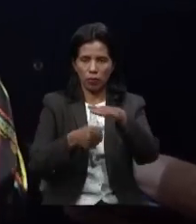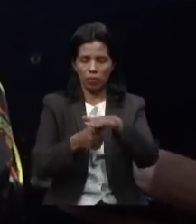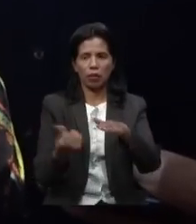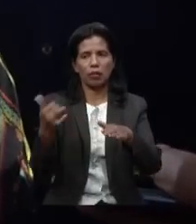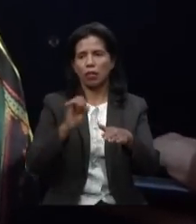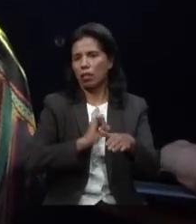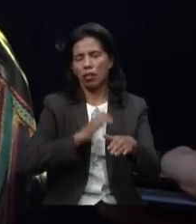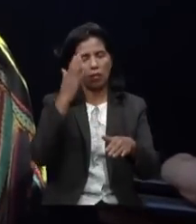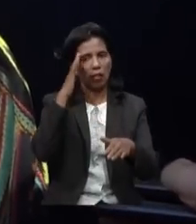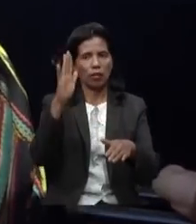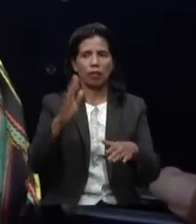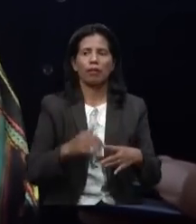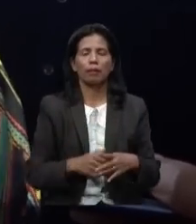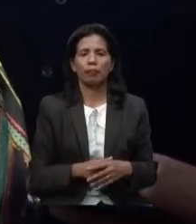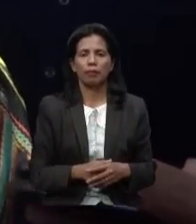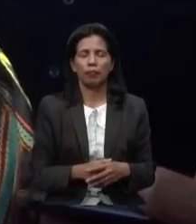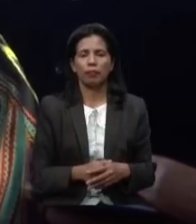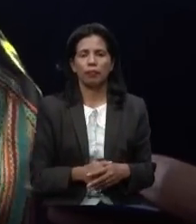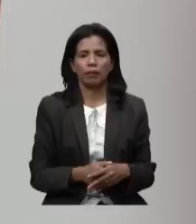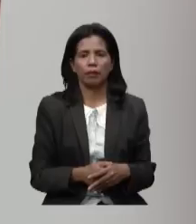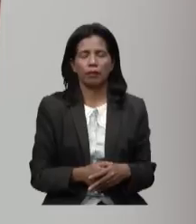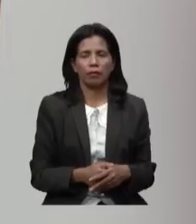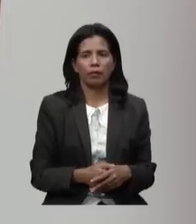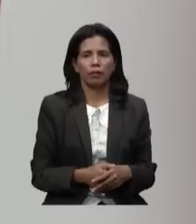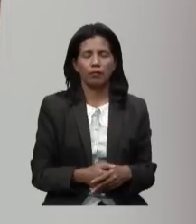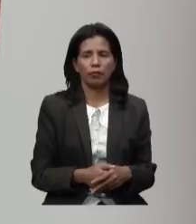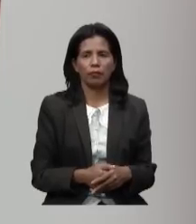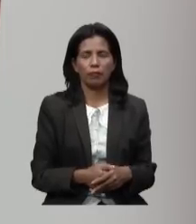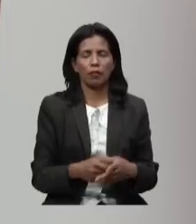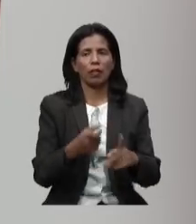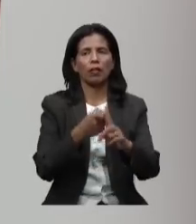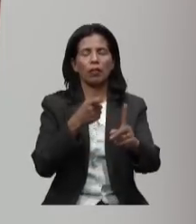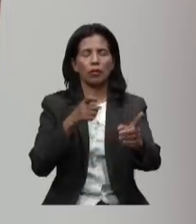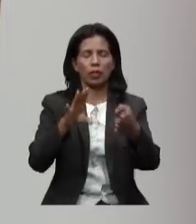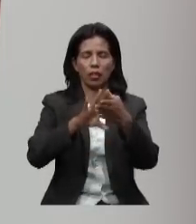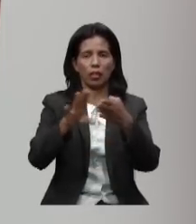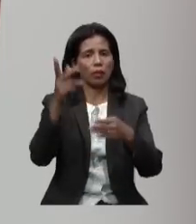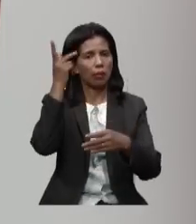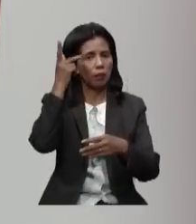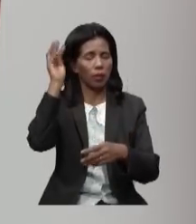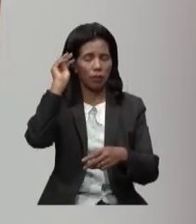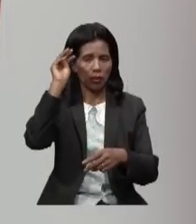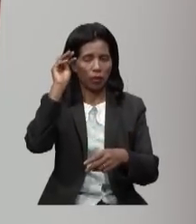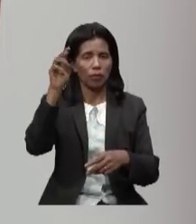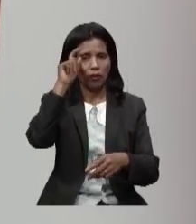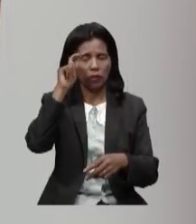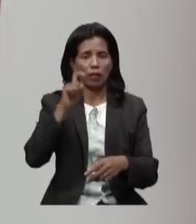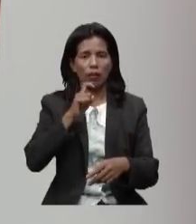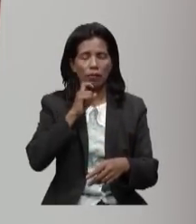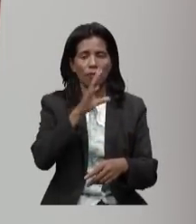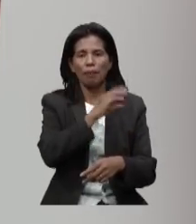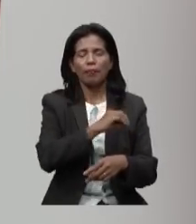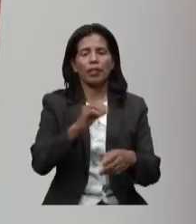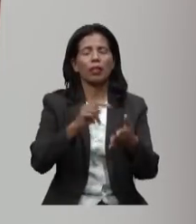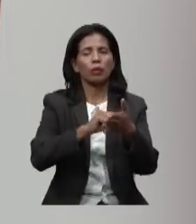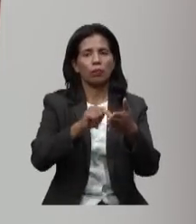ulah tung hate ni idane Li Husi despois o primeiro ministro Cairala Xanana Guzmão